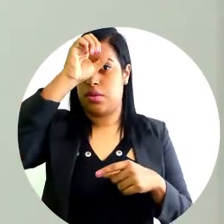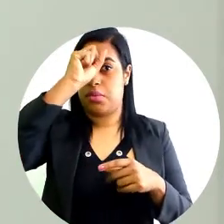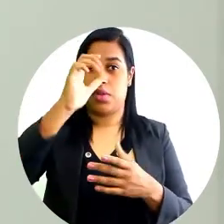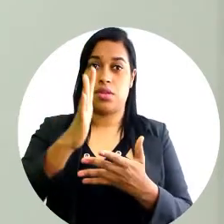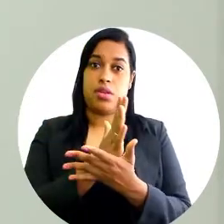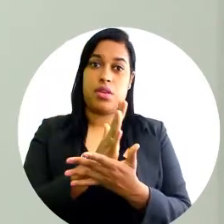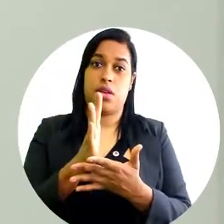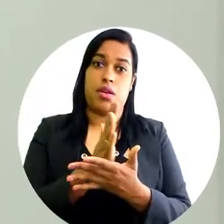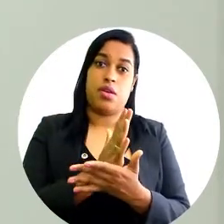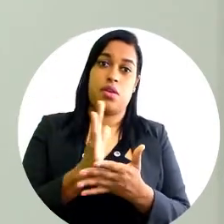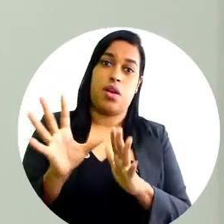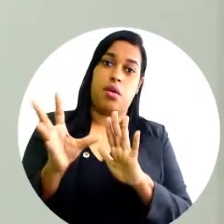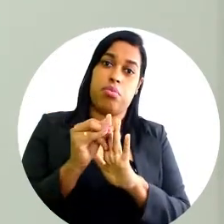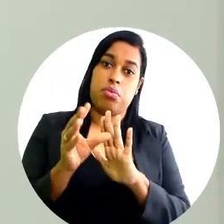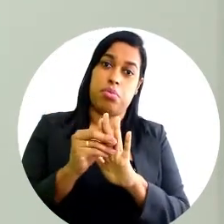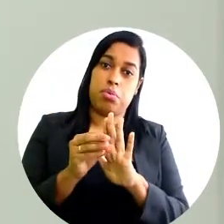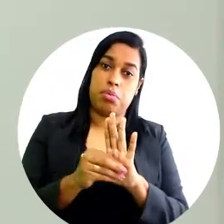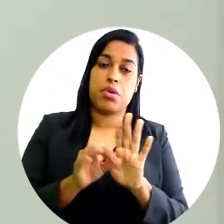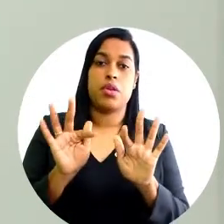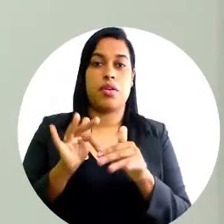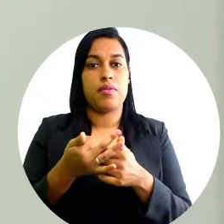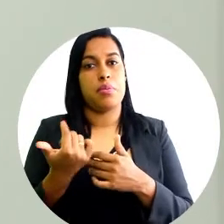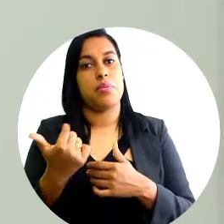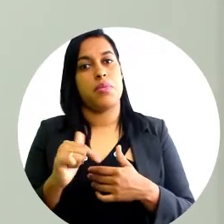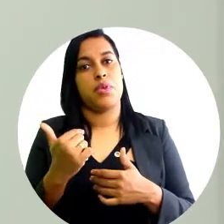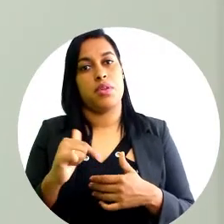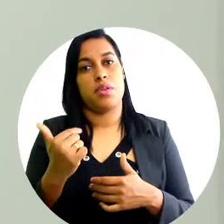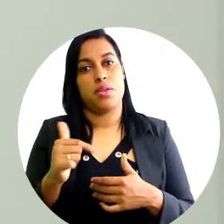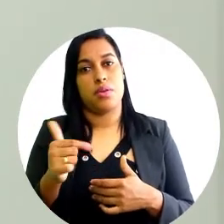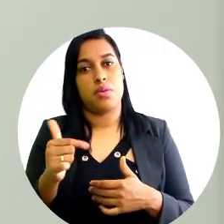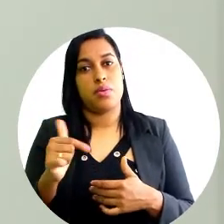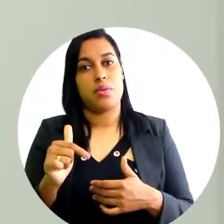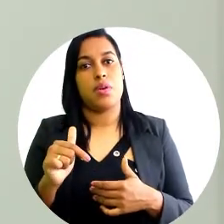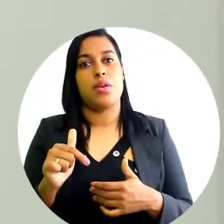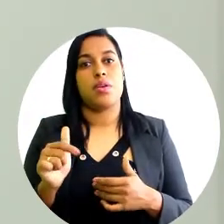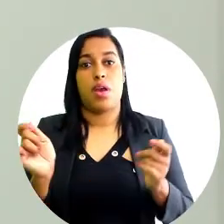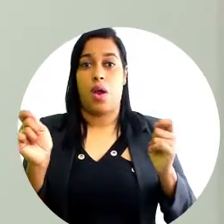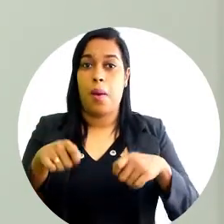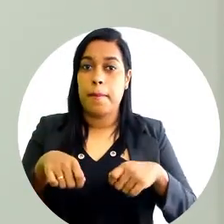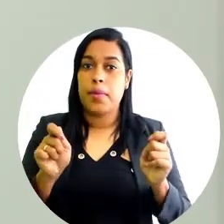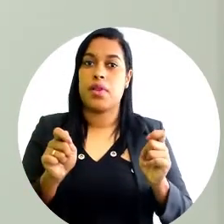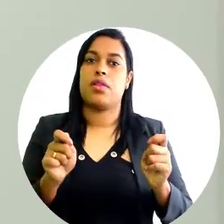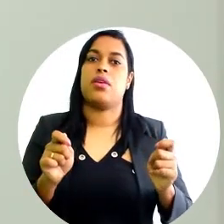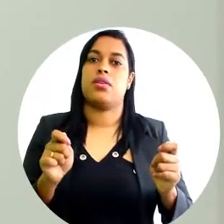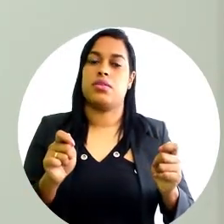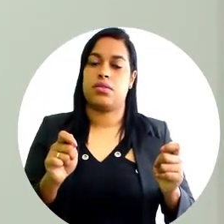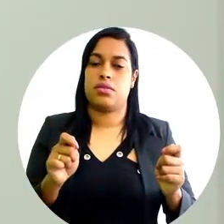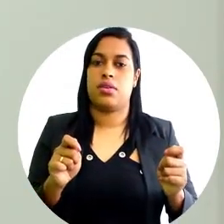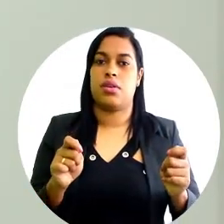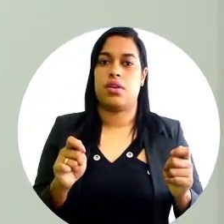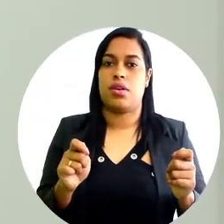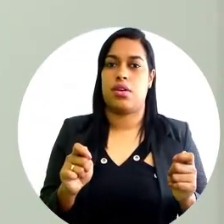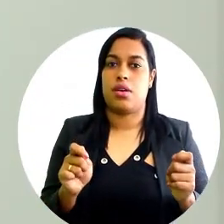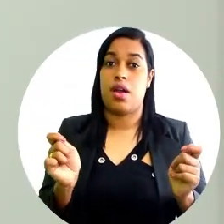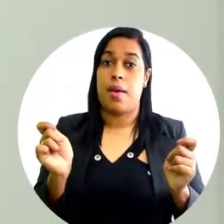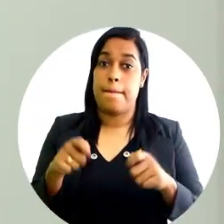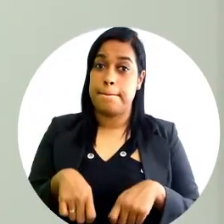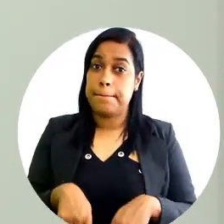são aprendidos alguns conteúdos que a família não tem a competência ou